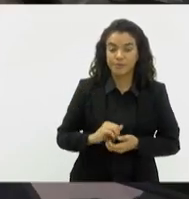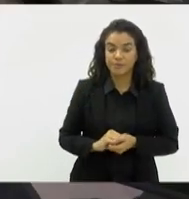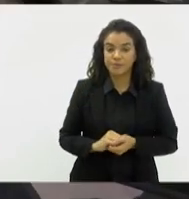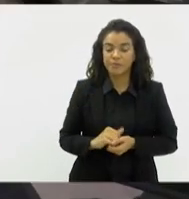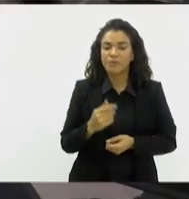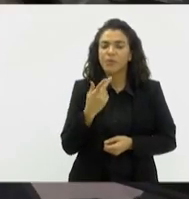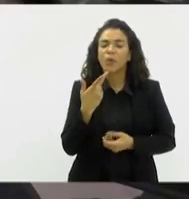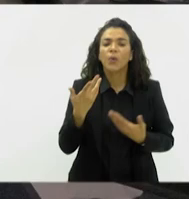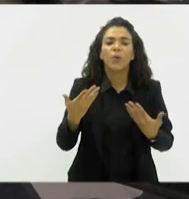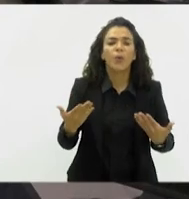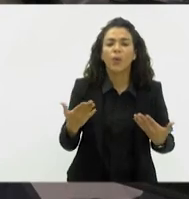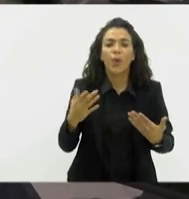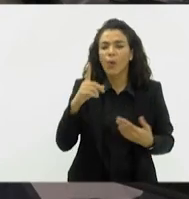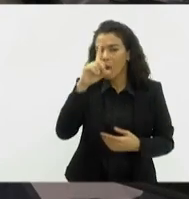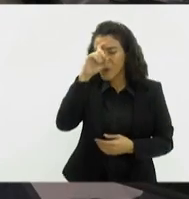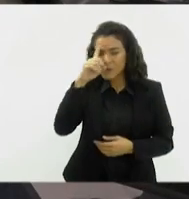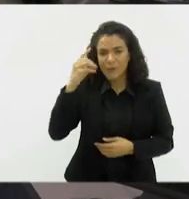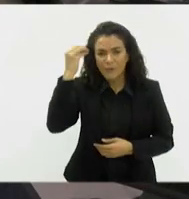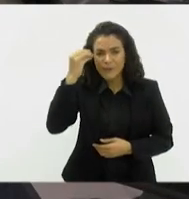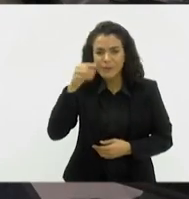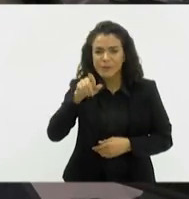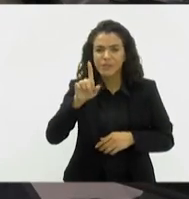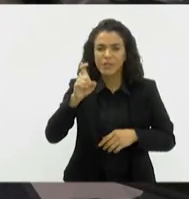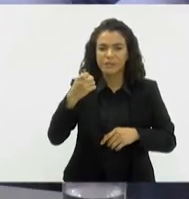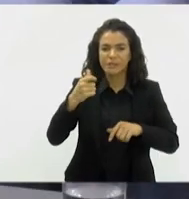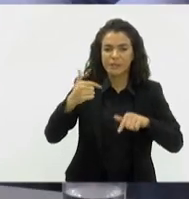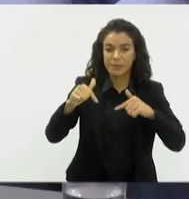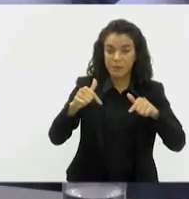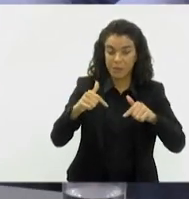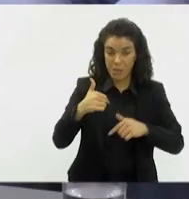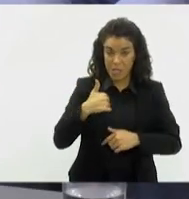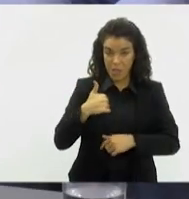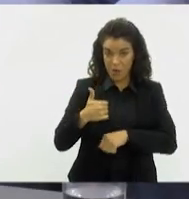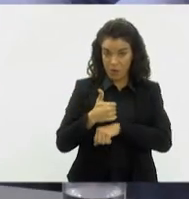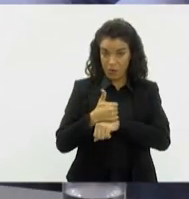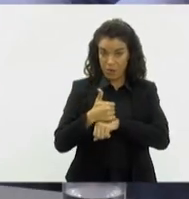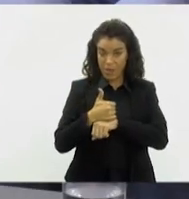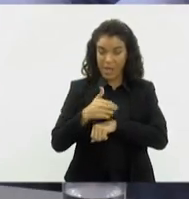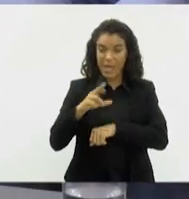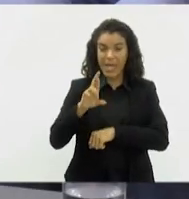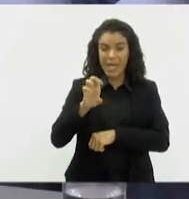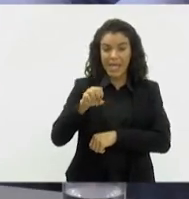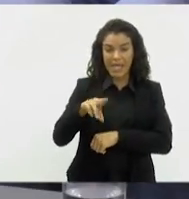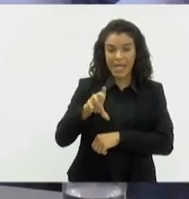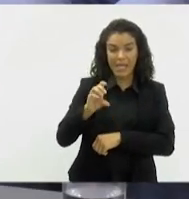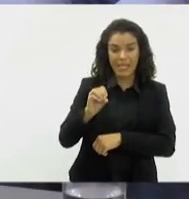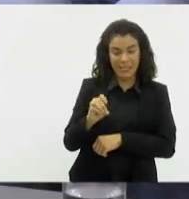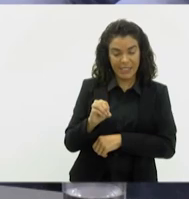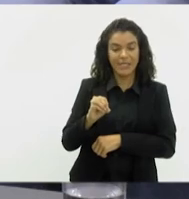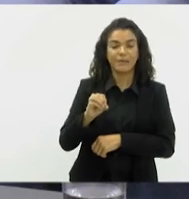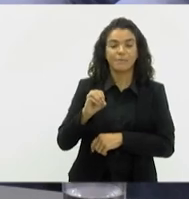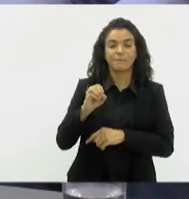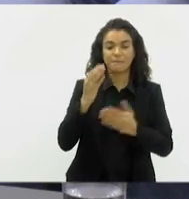específica em relação a esse trabalho. Isso. Com a privação de liberdade. Então, eu afirmo que eu sou trabalhadora da rede de atenção psicossocial e